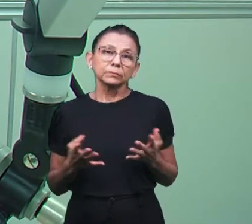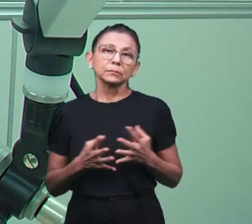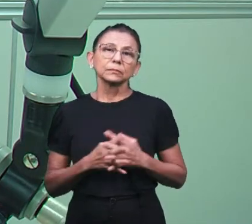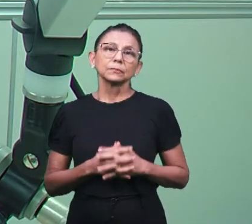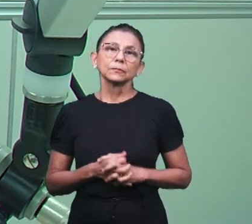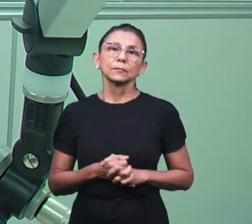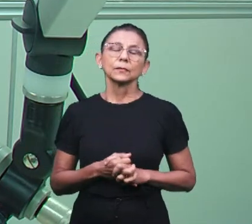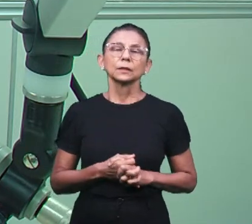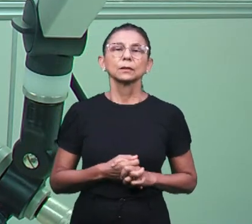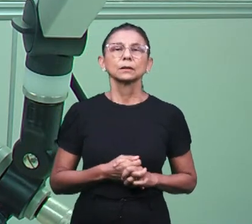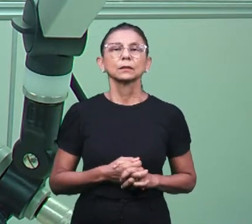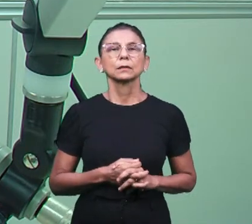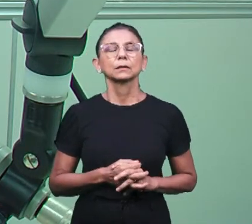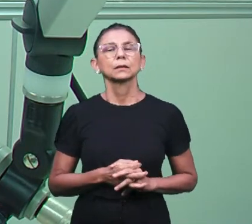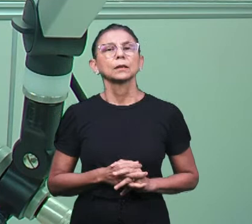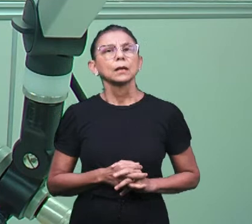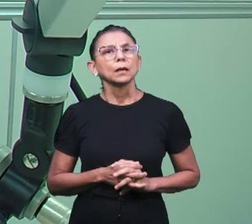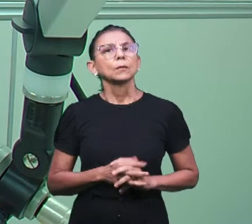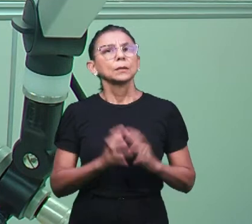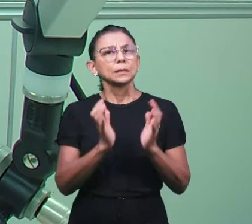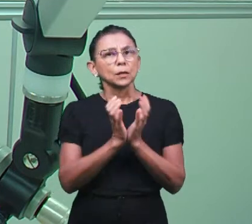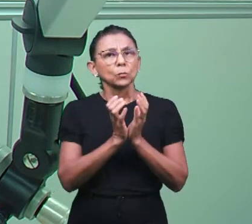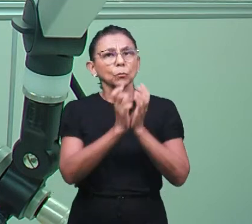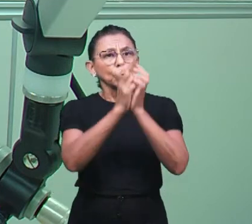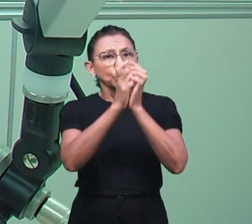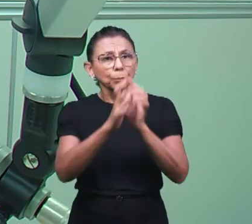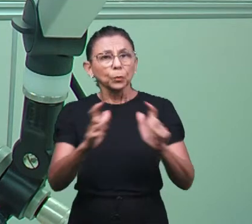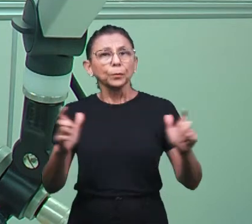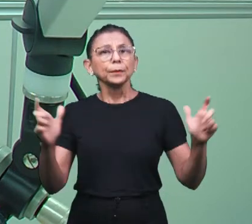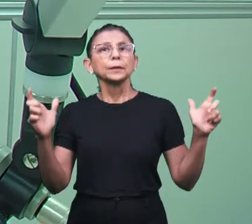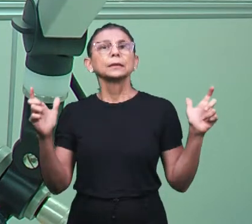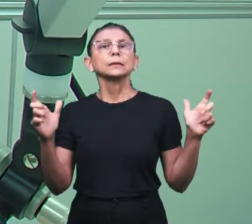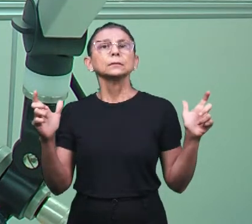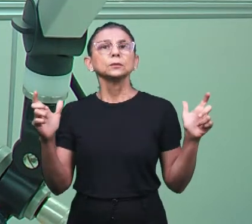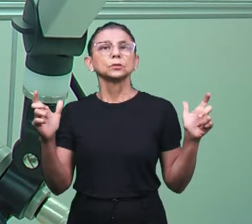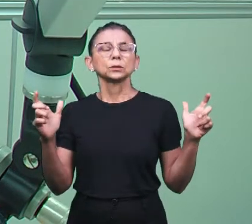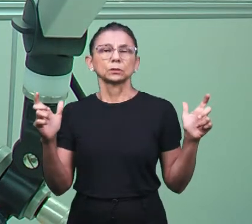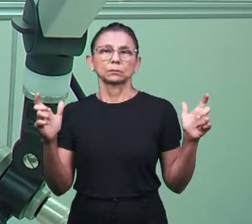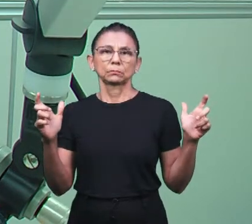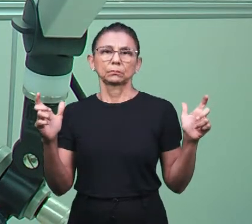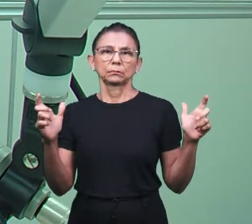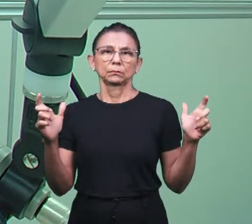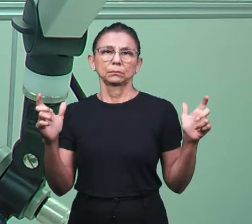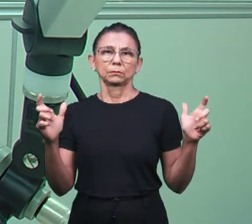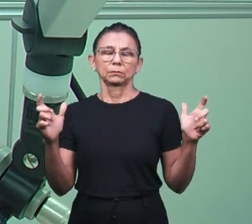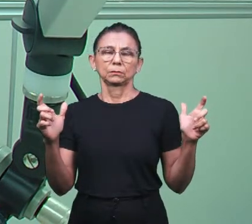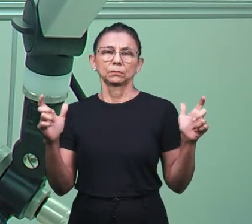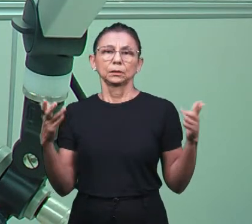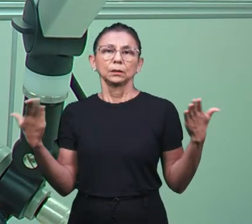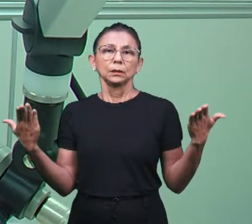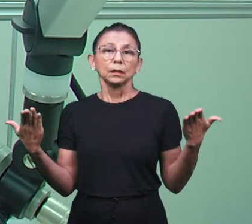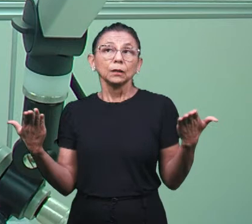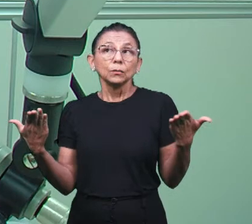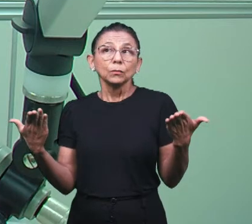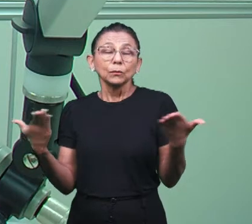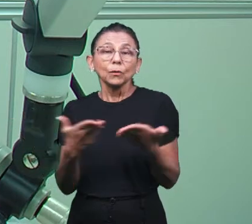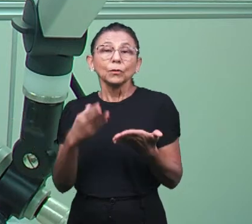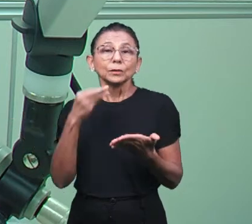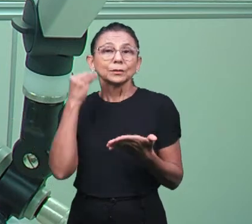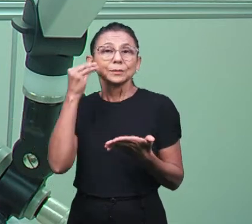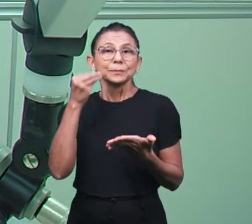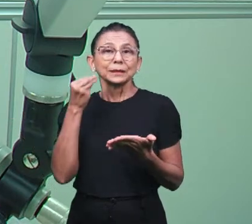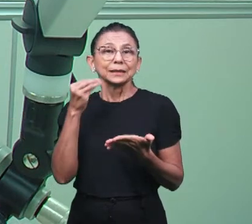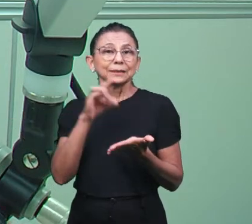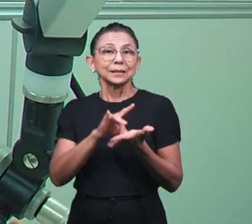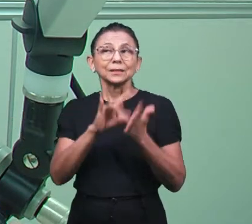quantidade impressionante, sobretudo de pessoas que estão vivendo uma experiência com o evangelho, ou